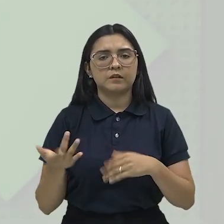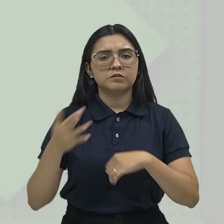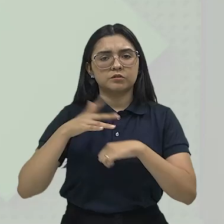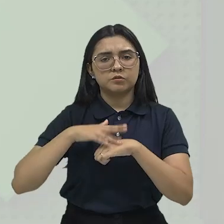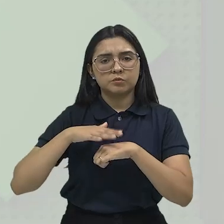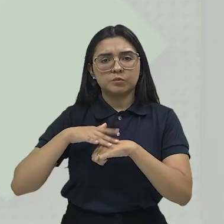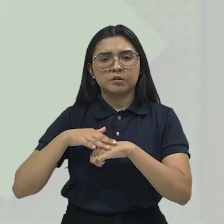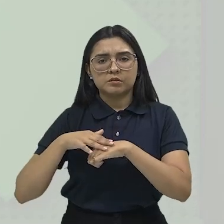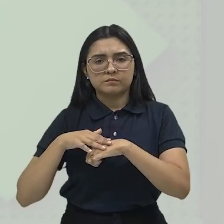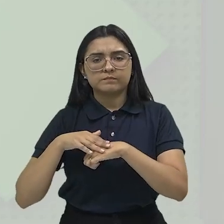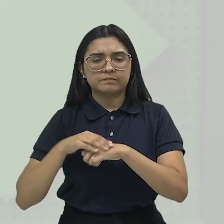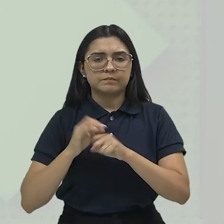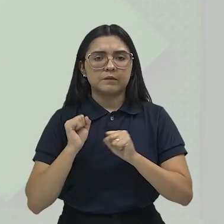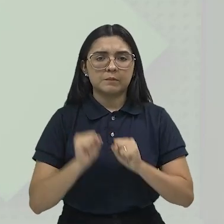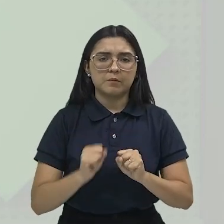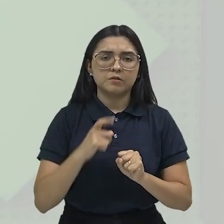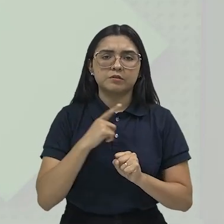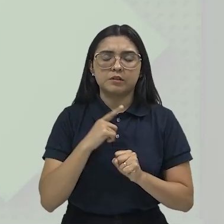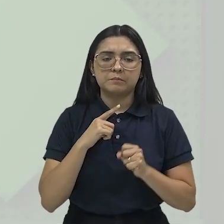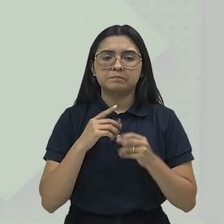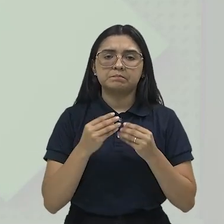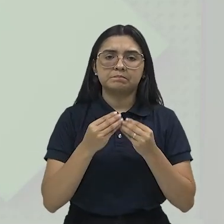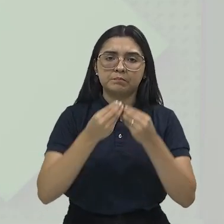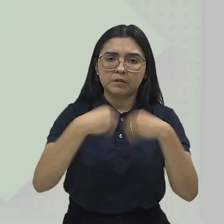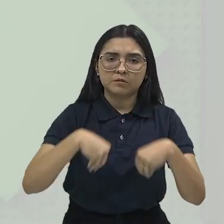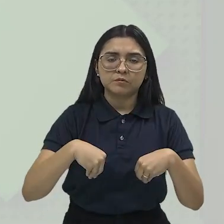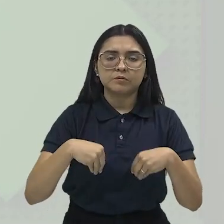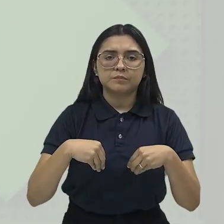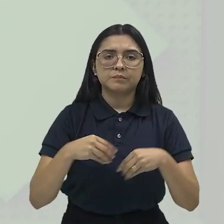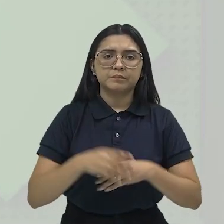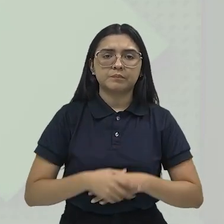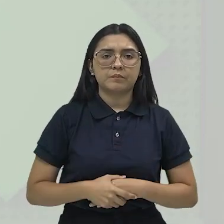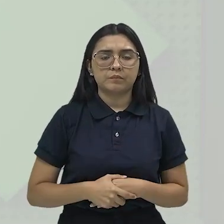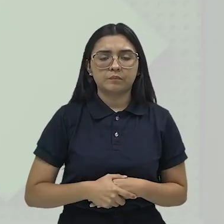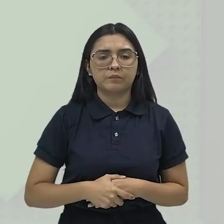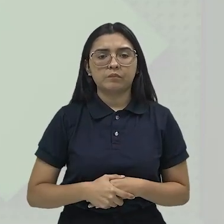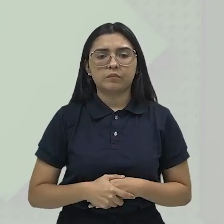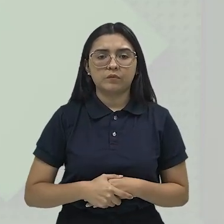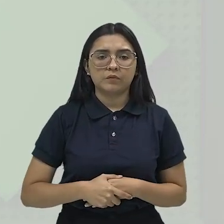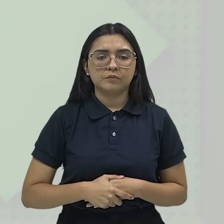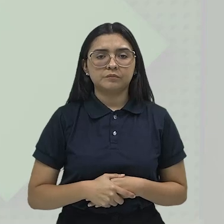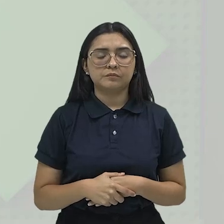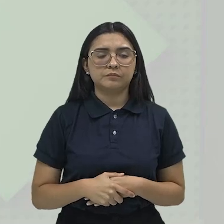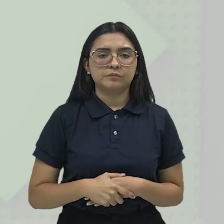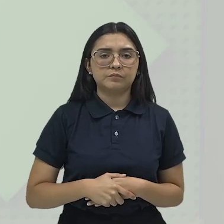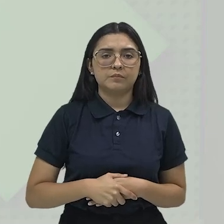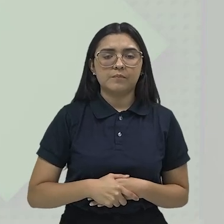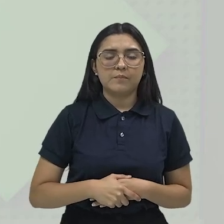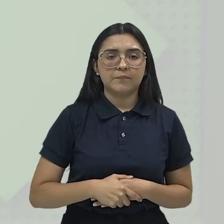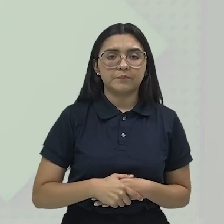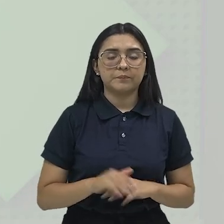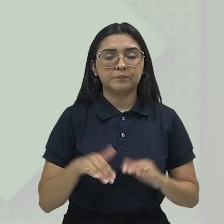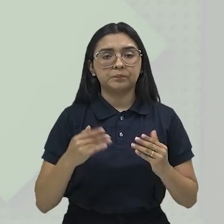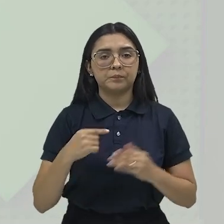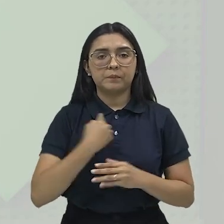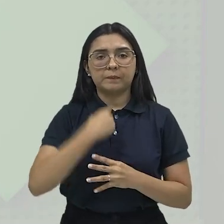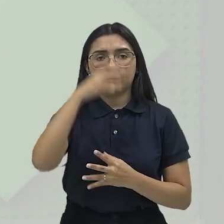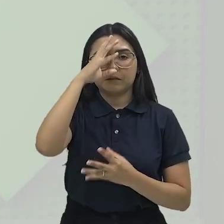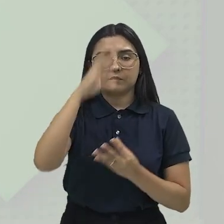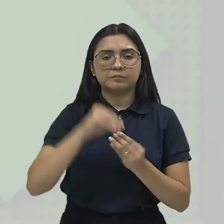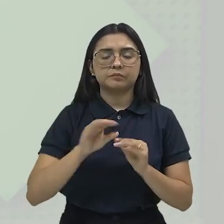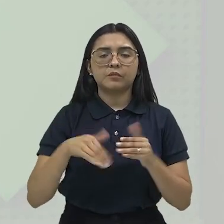né, trazer muitos casos, muitas pessoas, né, acometidas por essa doença. Para a gente entender melhor qual